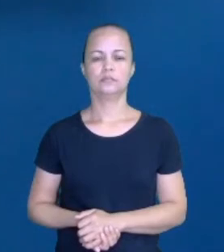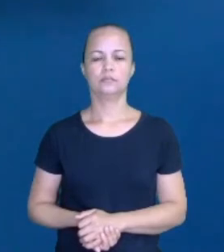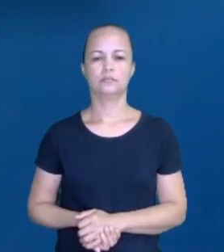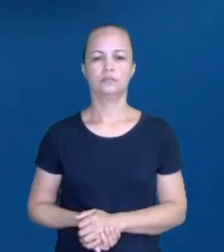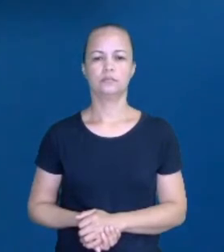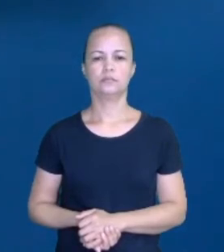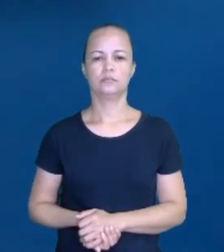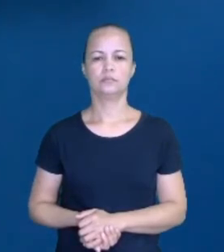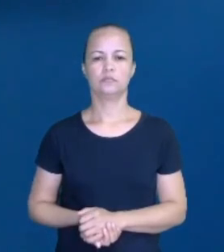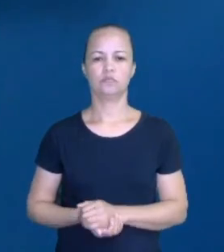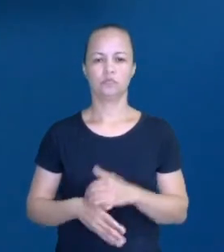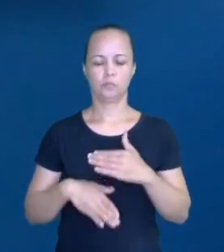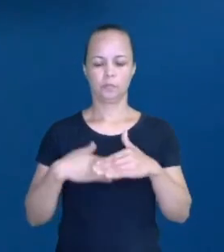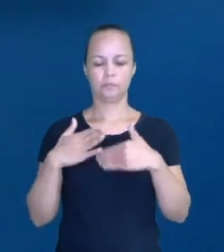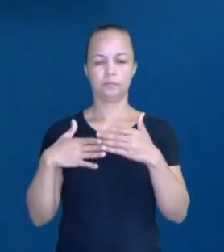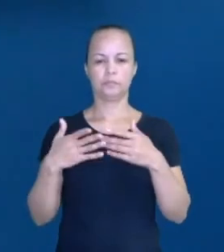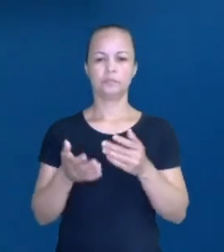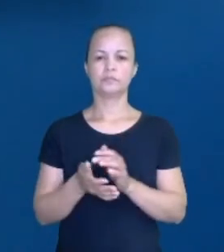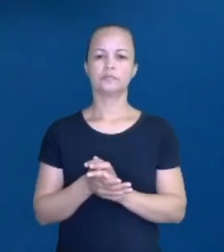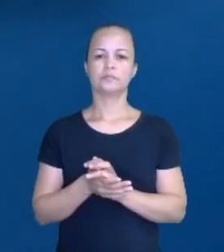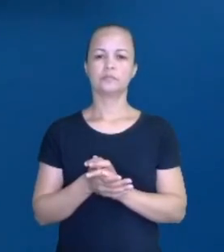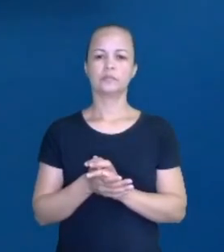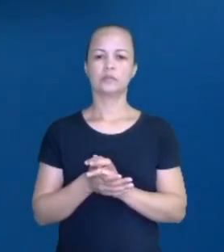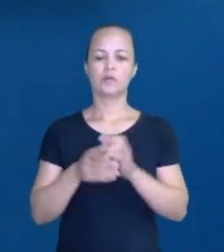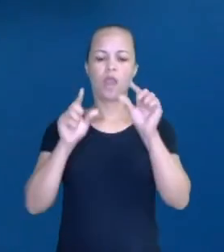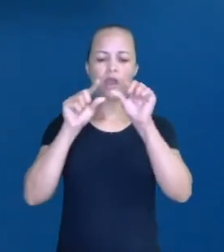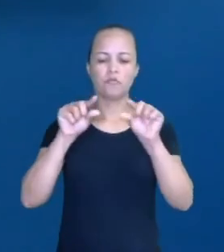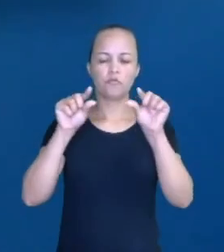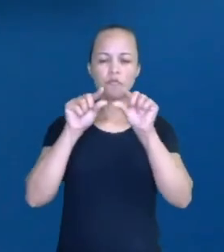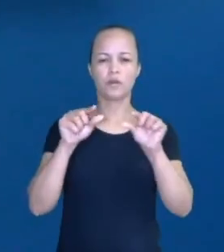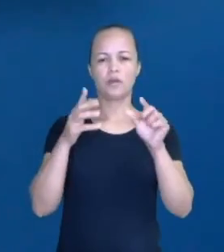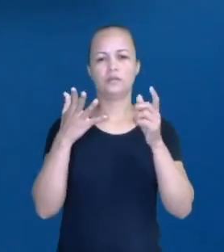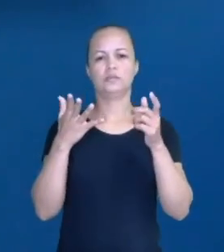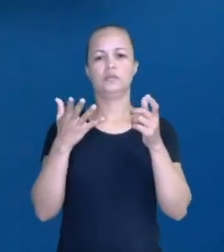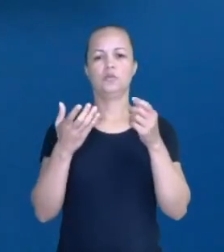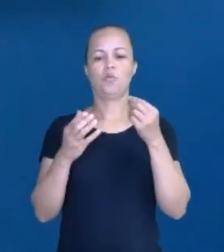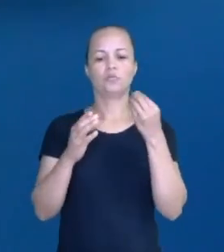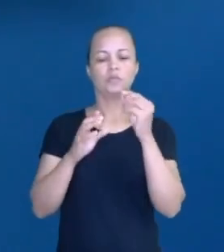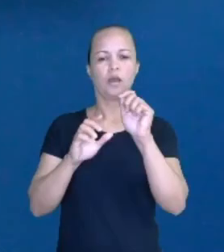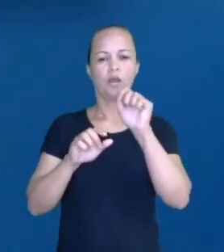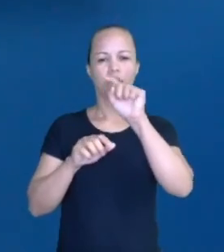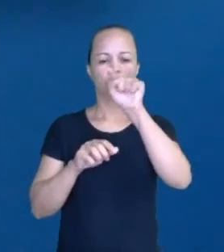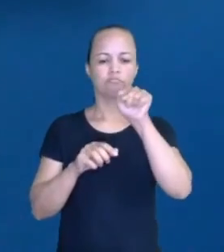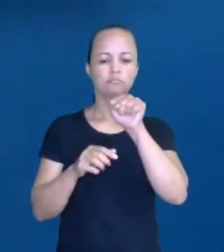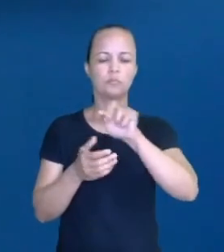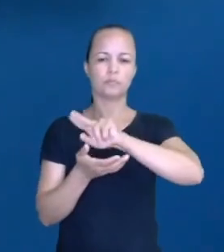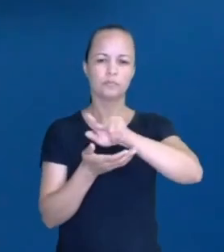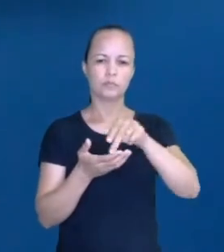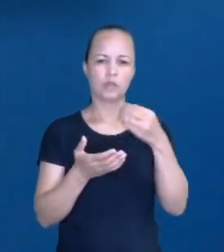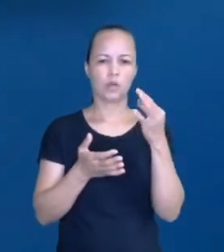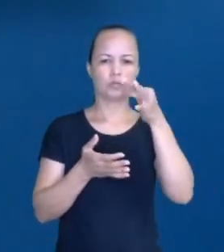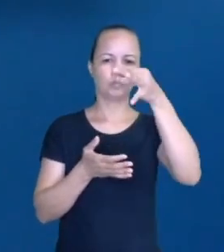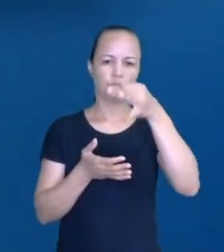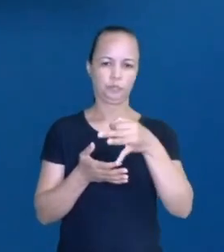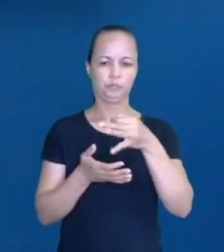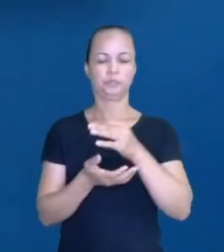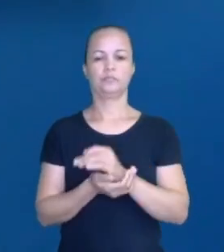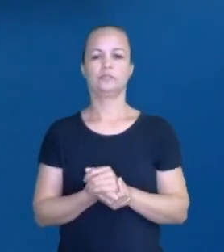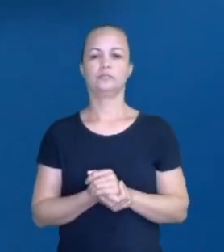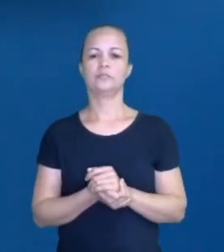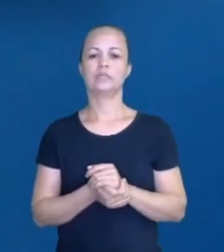Vamos produzir aqui, ó. Complete a frase com os sinais de pontuação adequados. Então, aqui temos uma frase